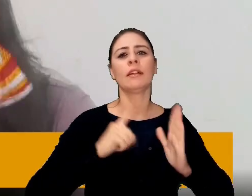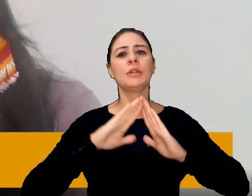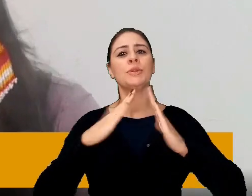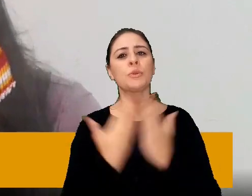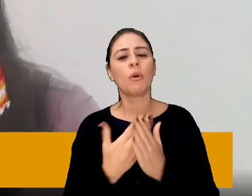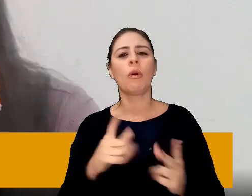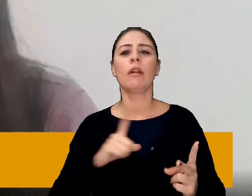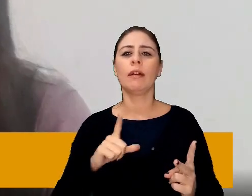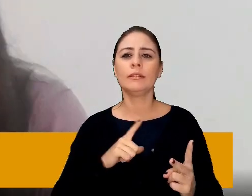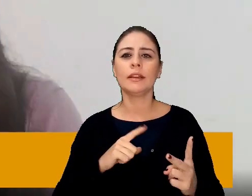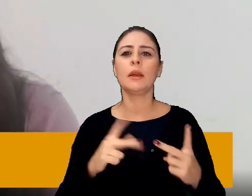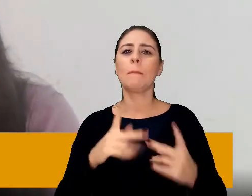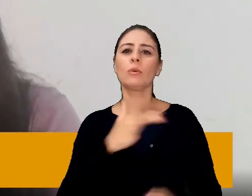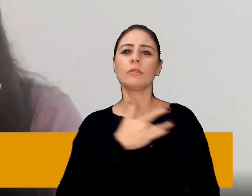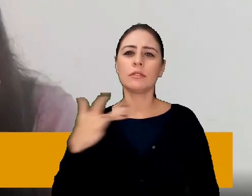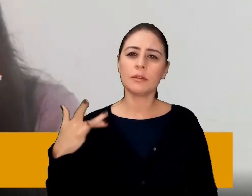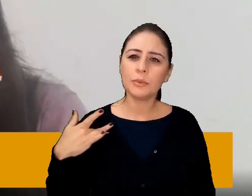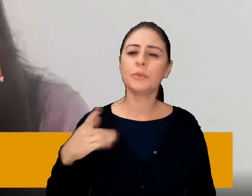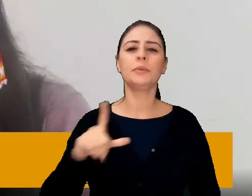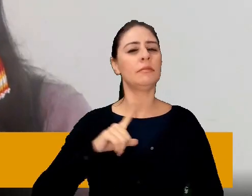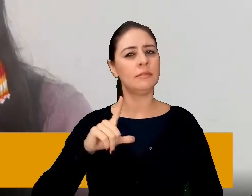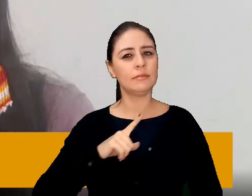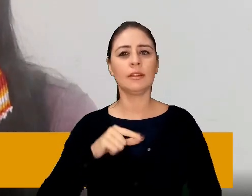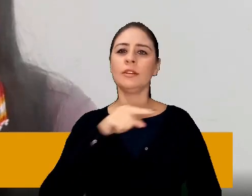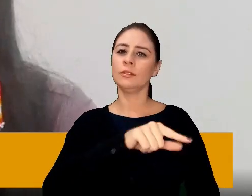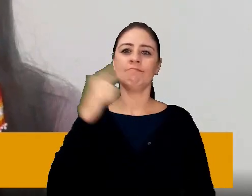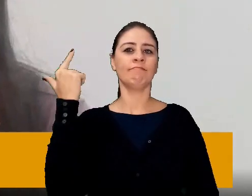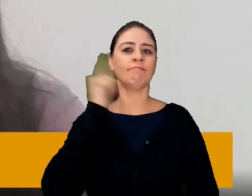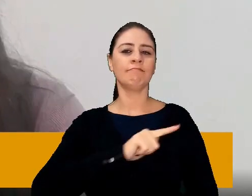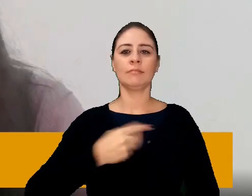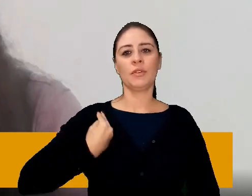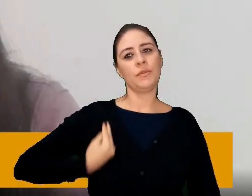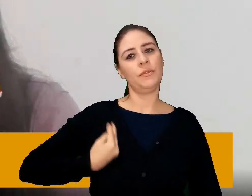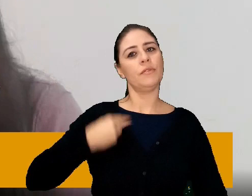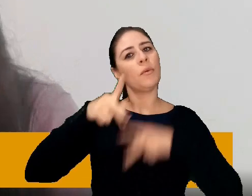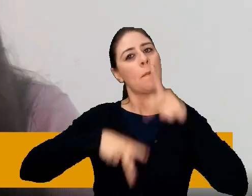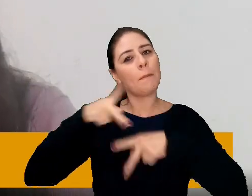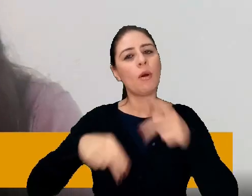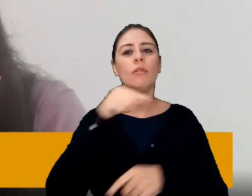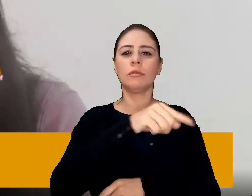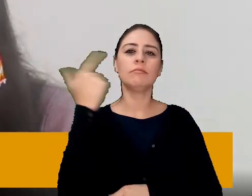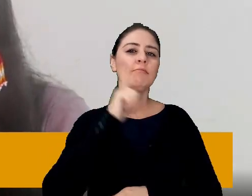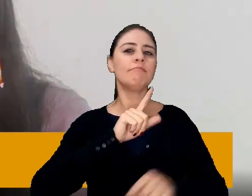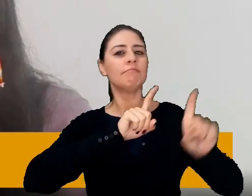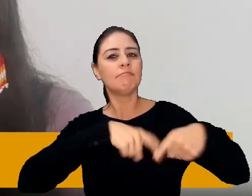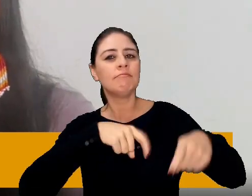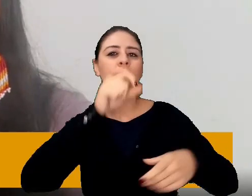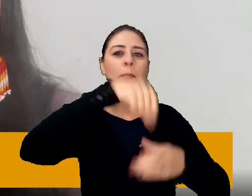coisas básicas, uma escola e uma unidade básica de saúde, você está garantindo a sobrevivência daqueles povos, para que eles plantem, para que